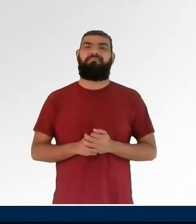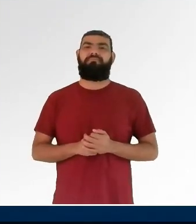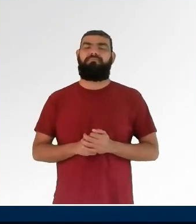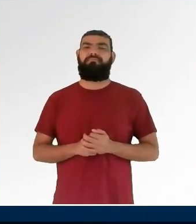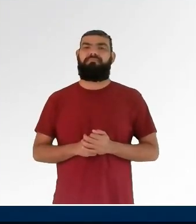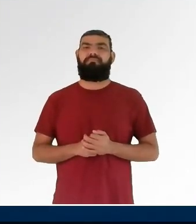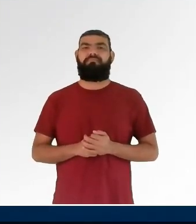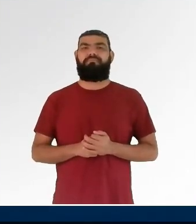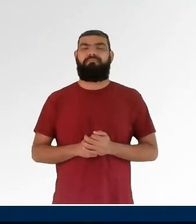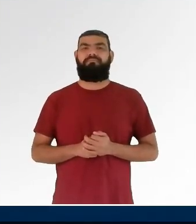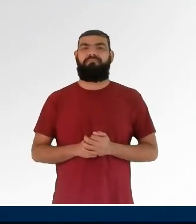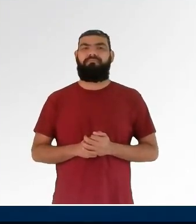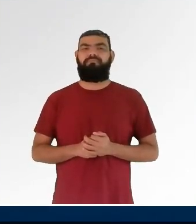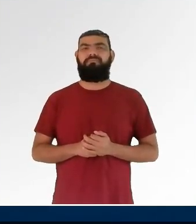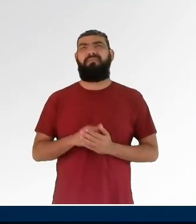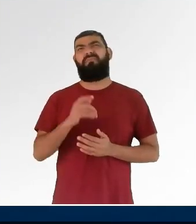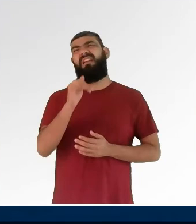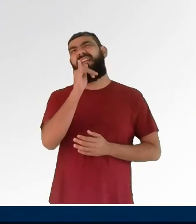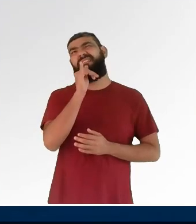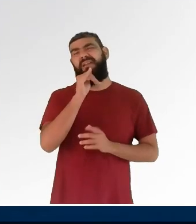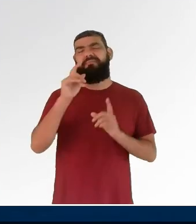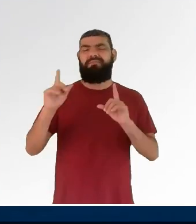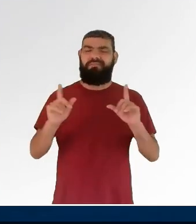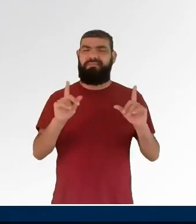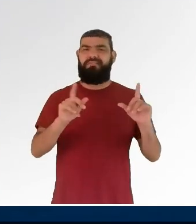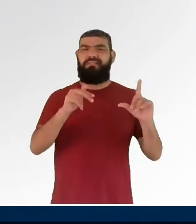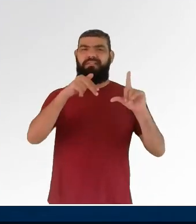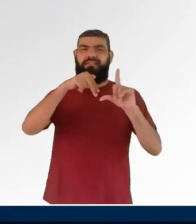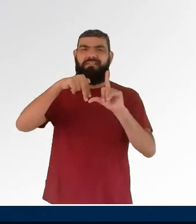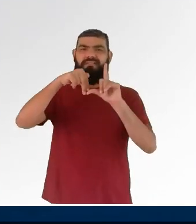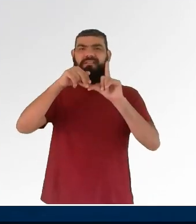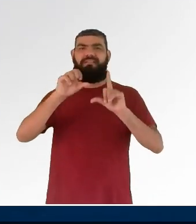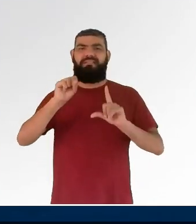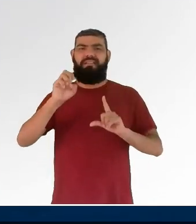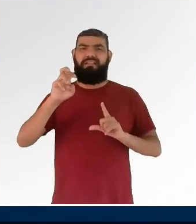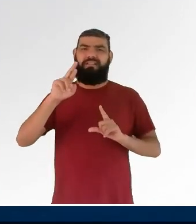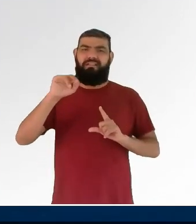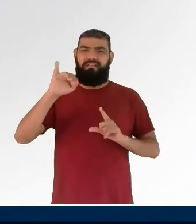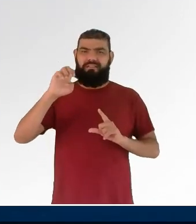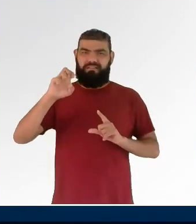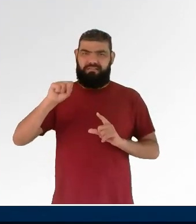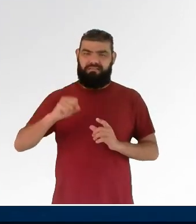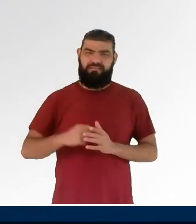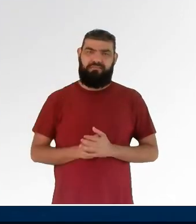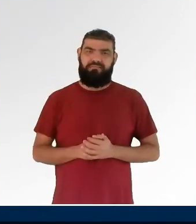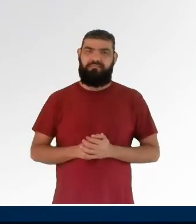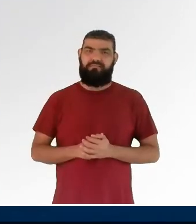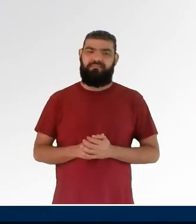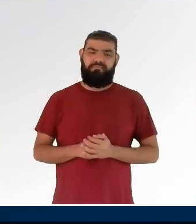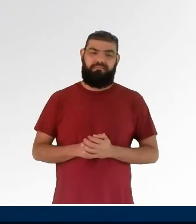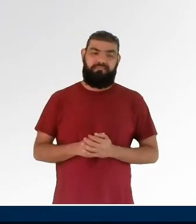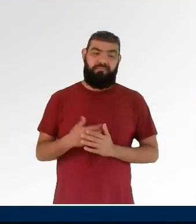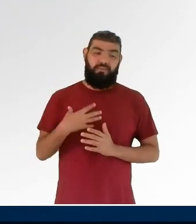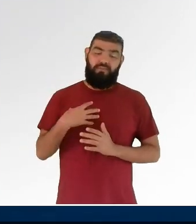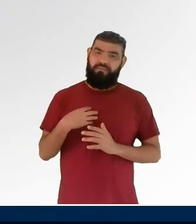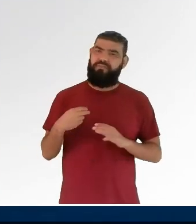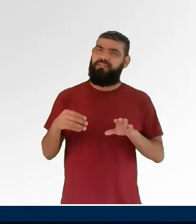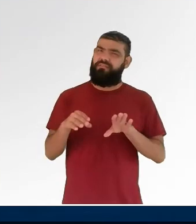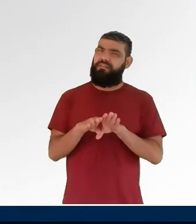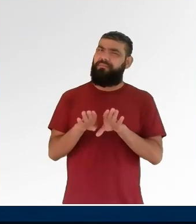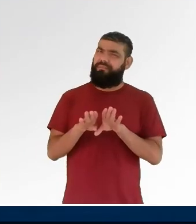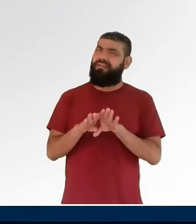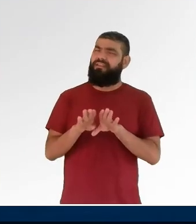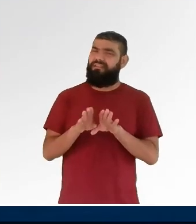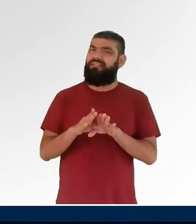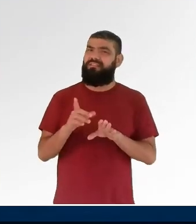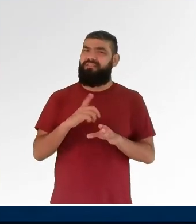por exemplo, existem várias. E nós chegamos agora nos filmes. Os filmes também têm um conflito gerador, algo que leva a narrativa a